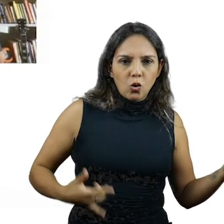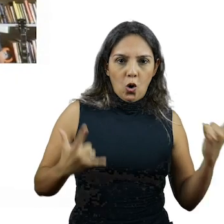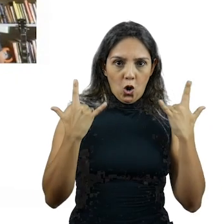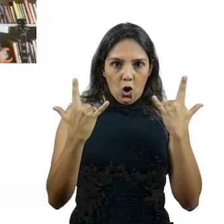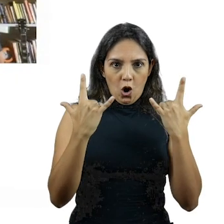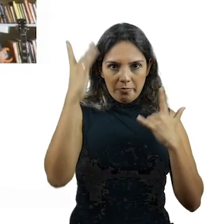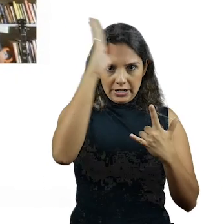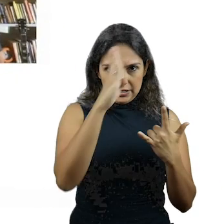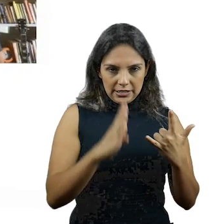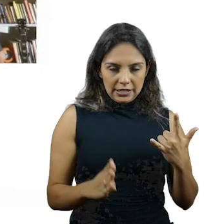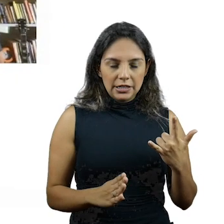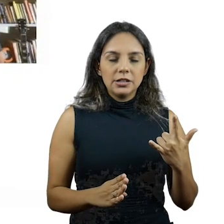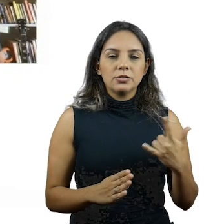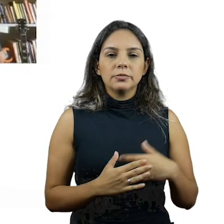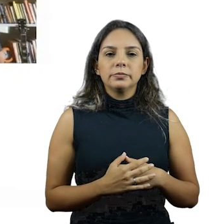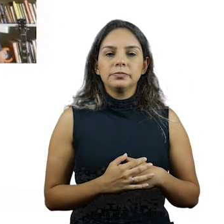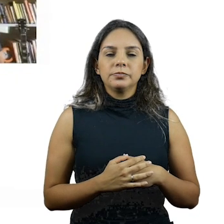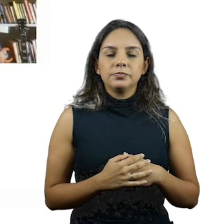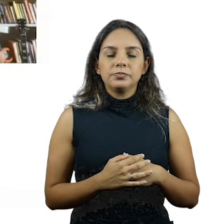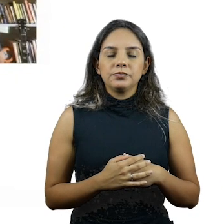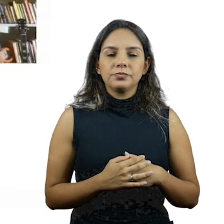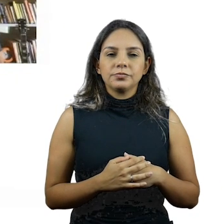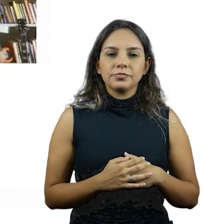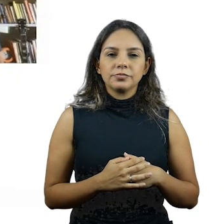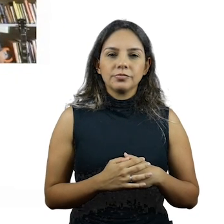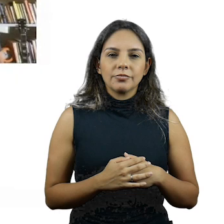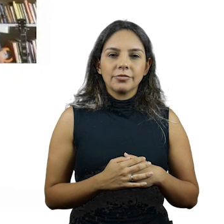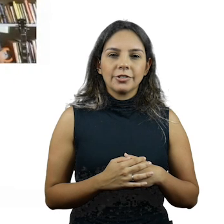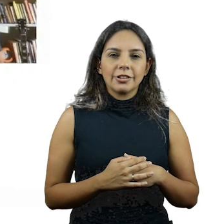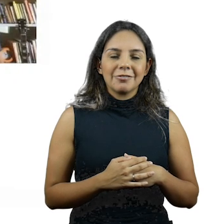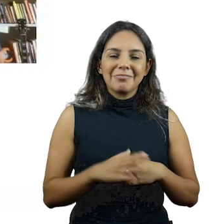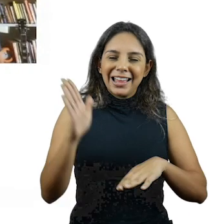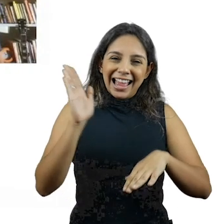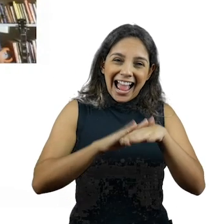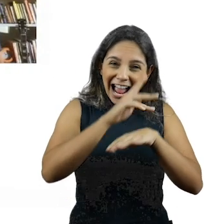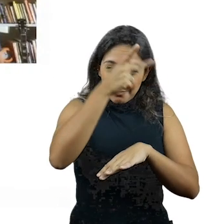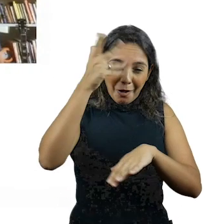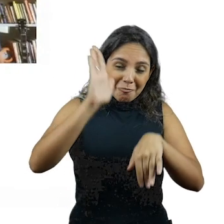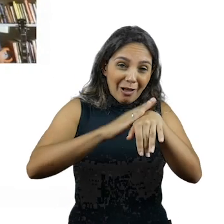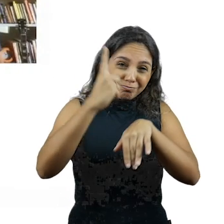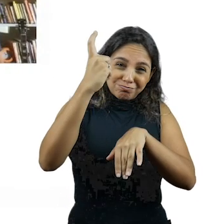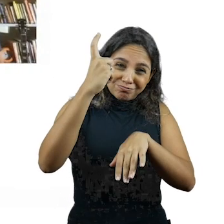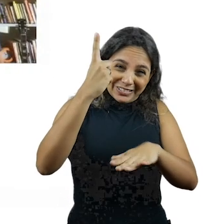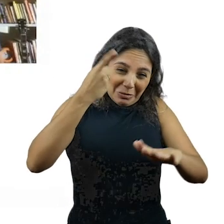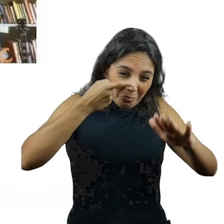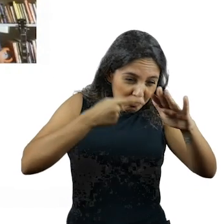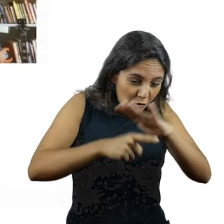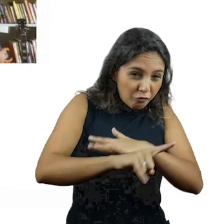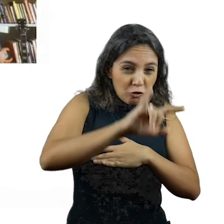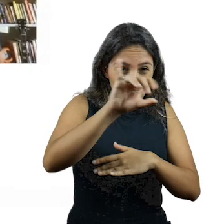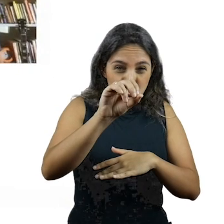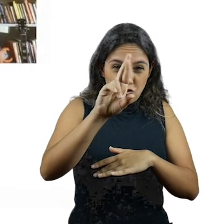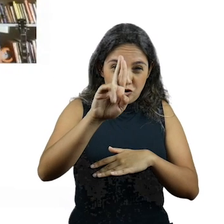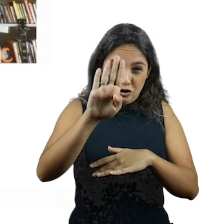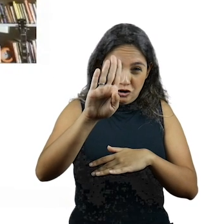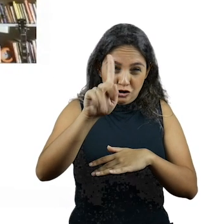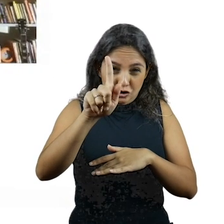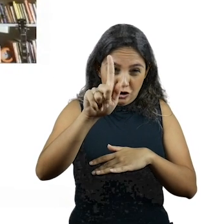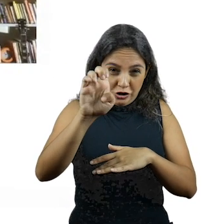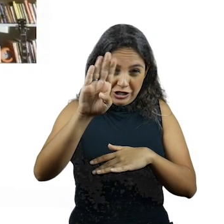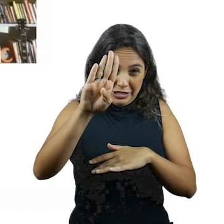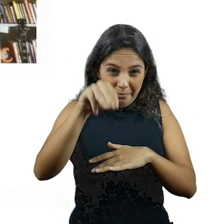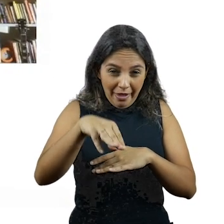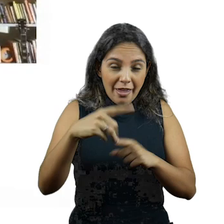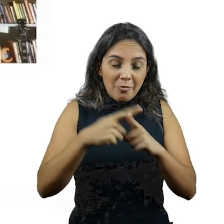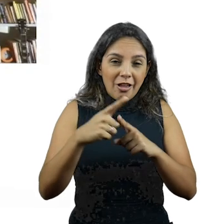elementos brasileiros, eu acho que ninguém foi tão fundo que nem o Jorge Ben, né, o atual Benjor, porque ele